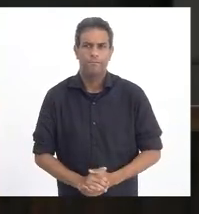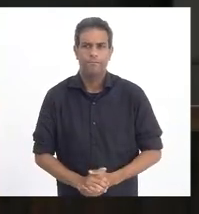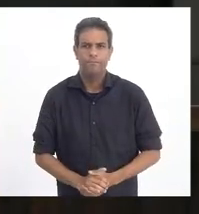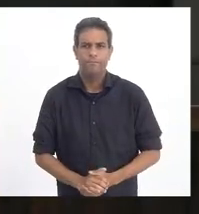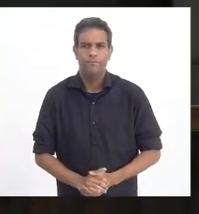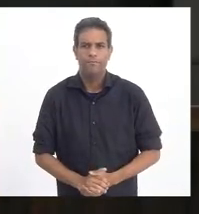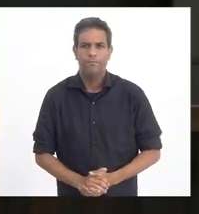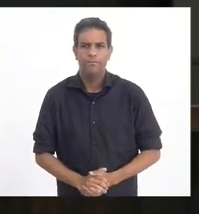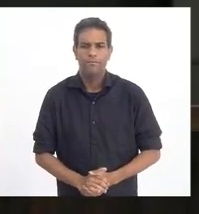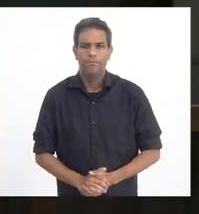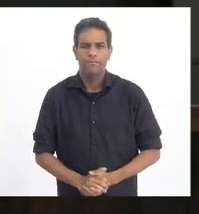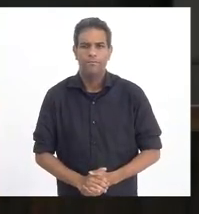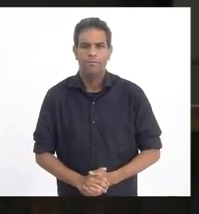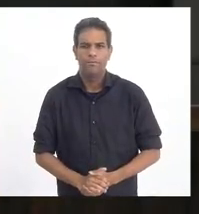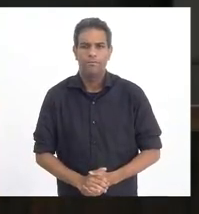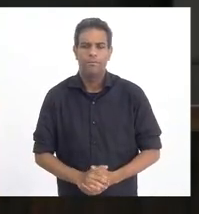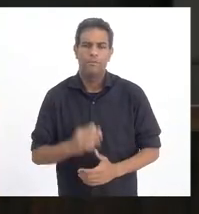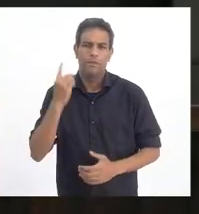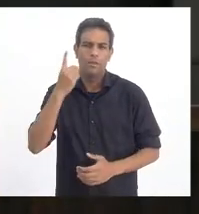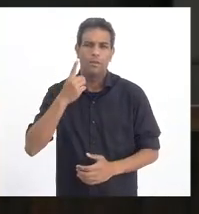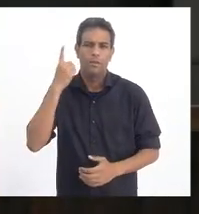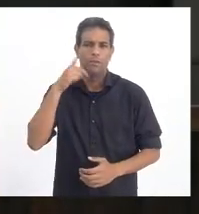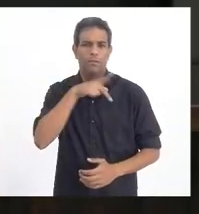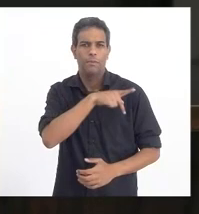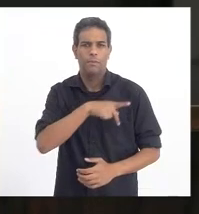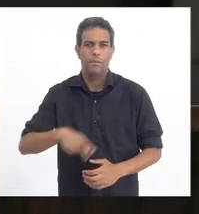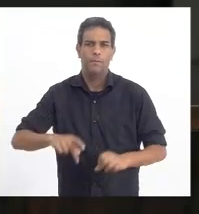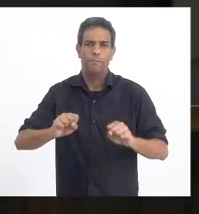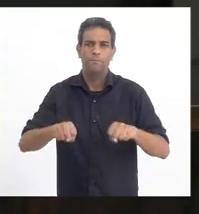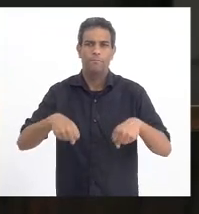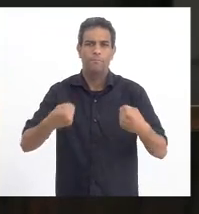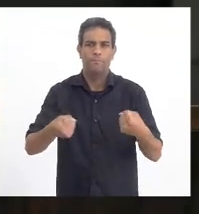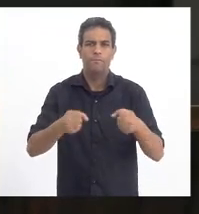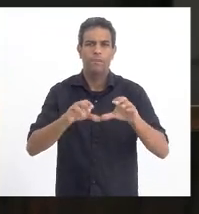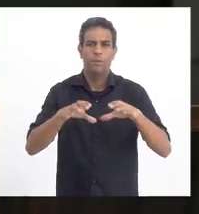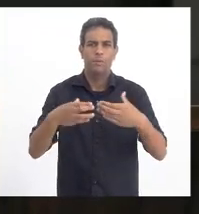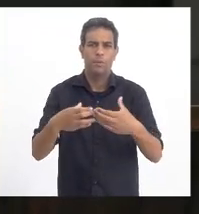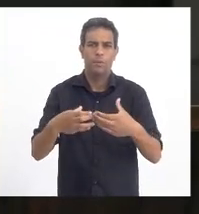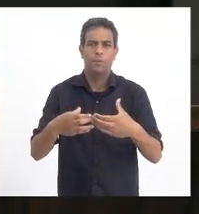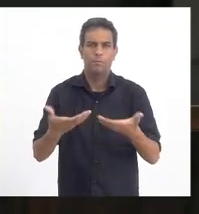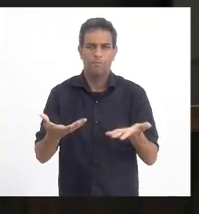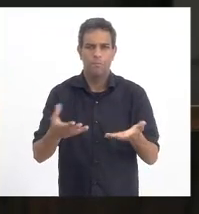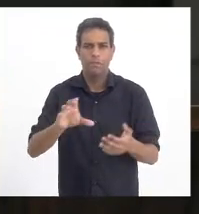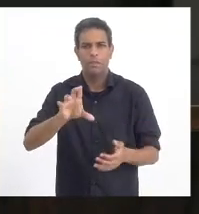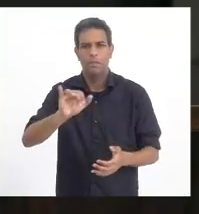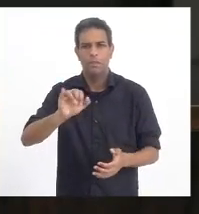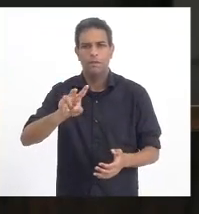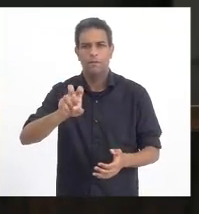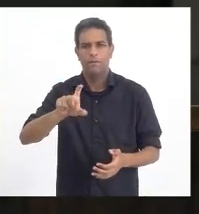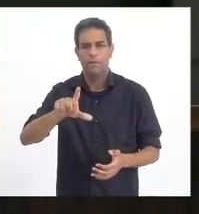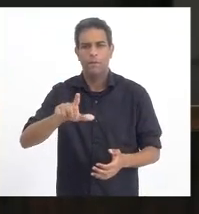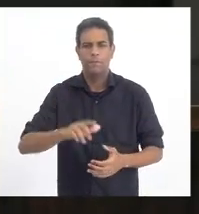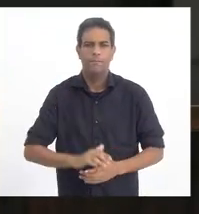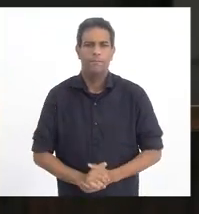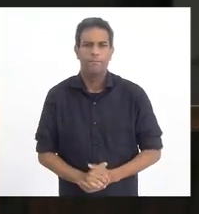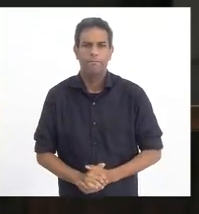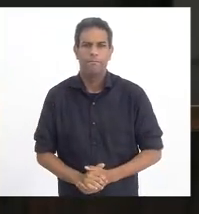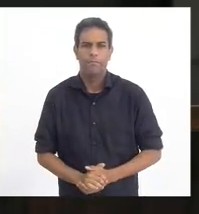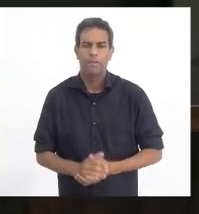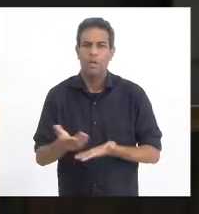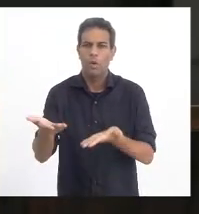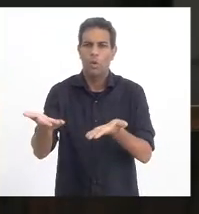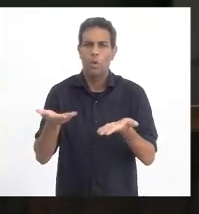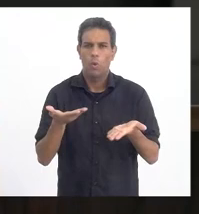e o deputado o presidente da Comissão de Defesa Civil não se encontra Deputado rosenverg Reis Quero